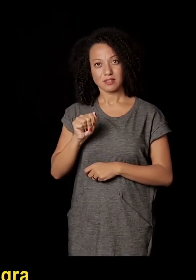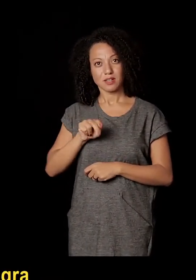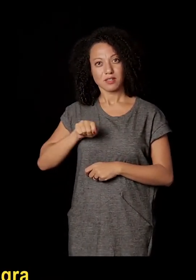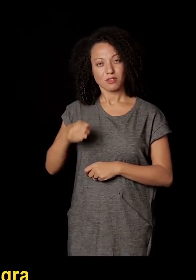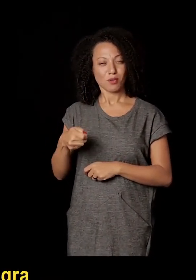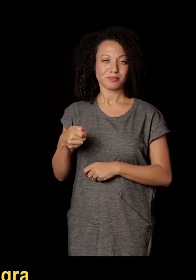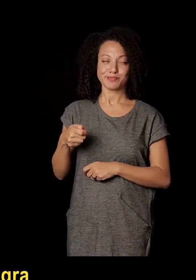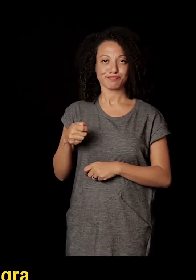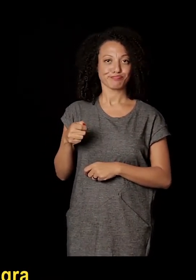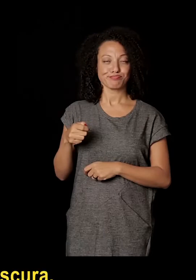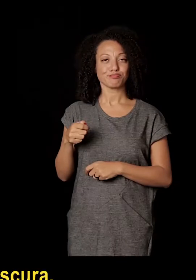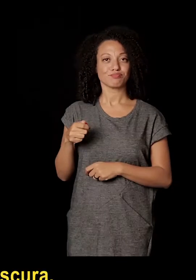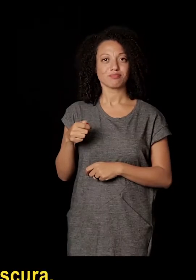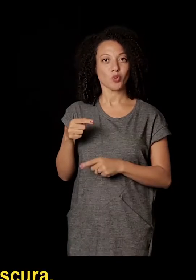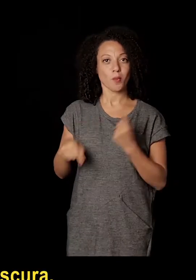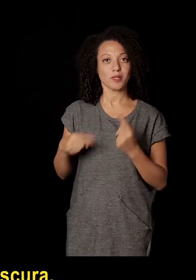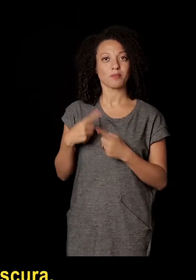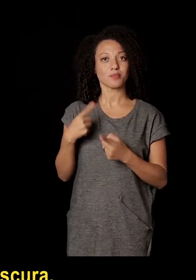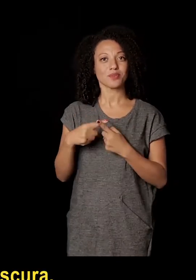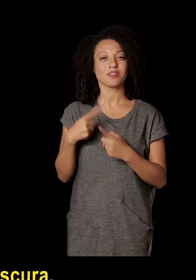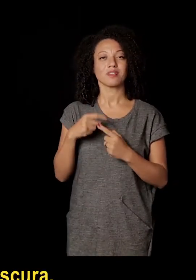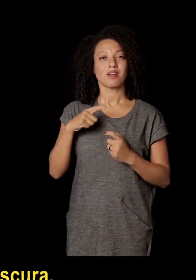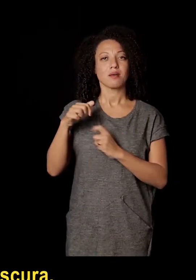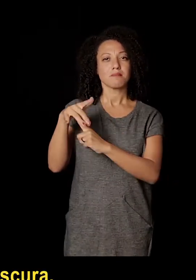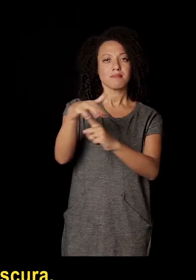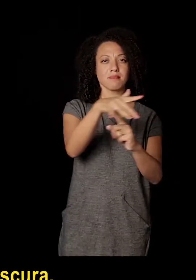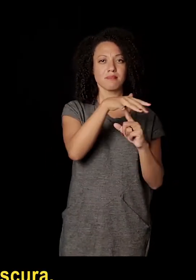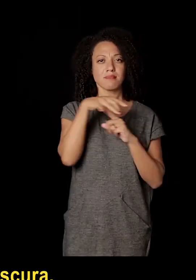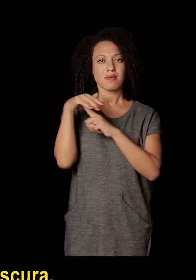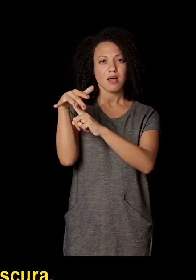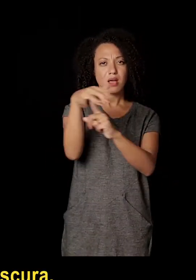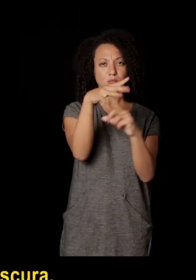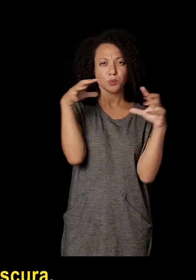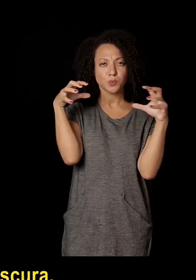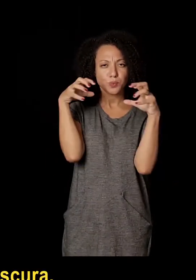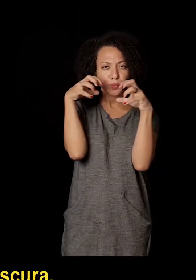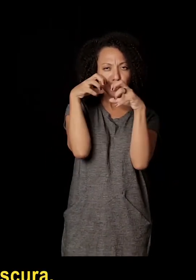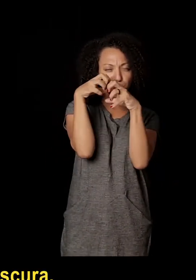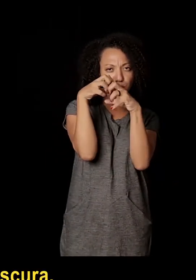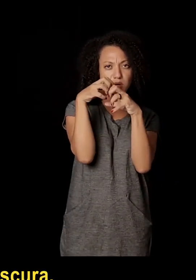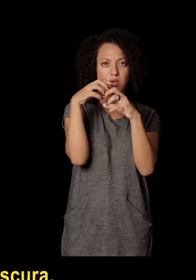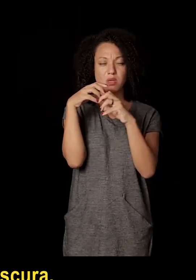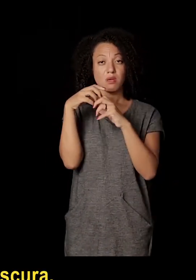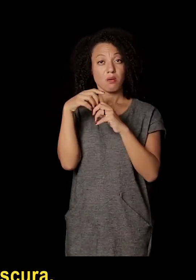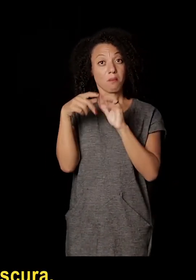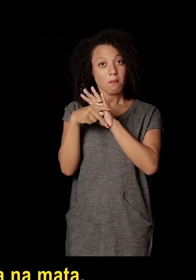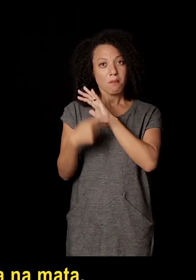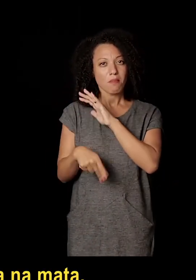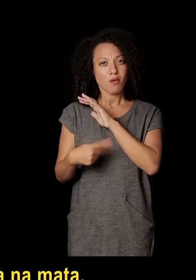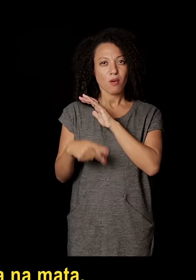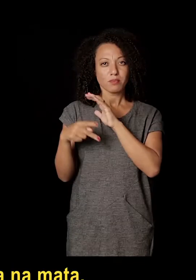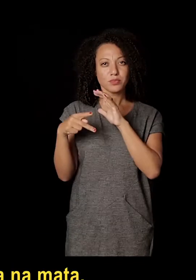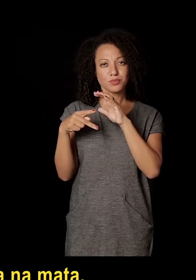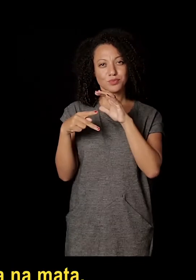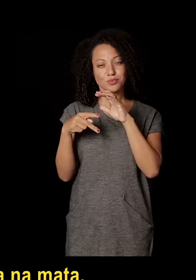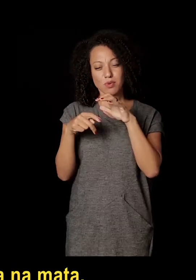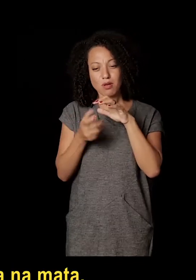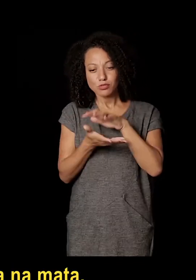Mata Negra em tese por causa da mata escura, das árvores mais escuras, alguma característica de